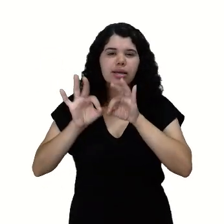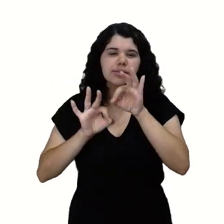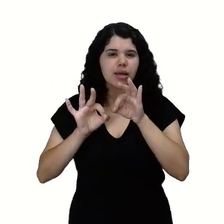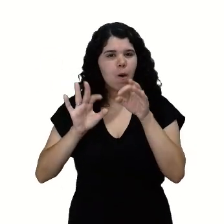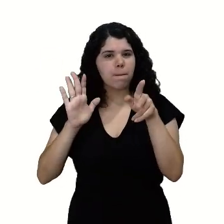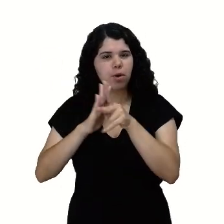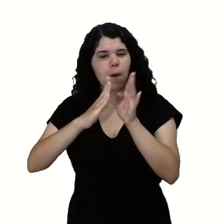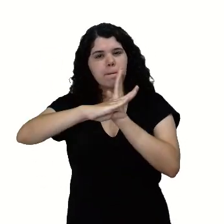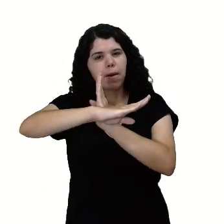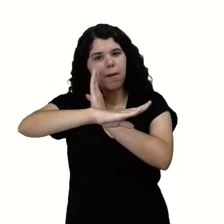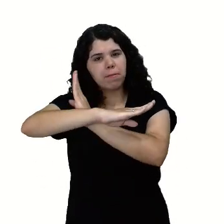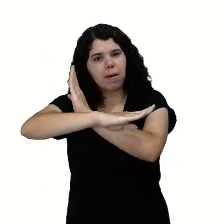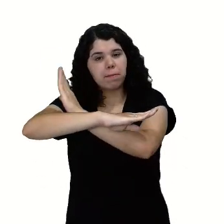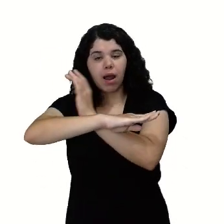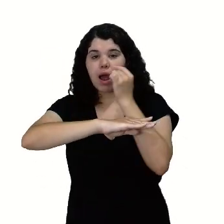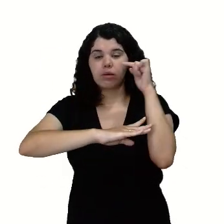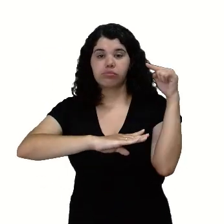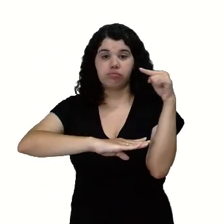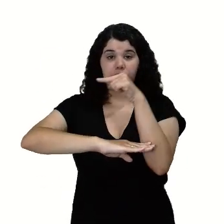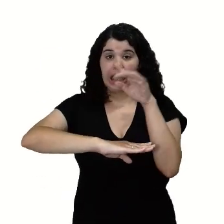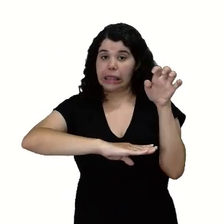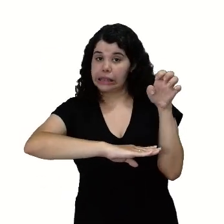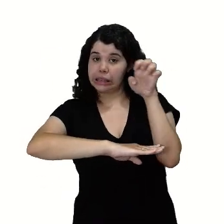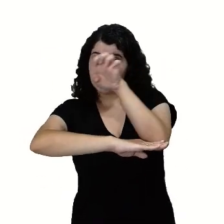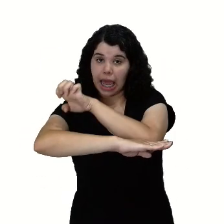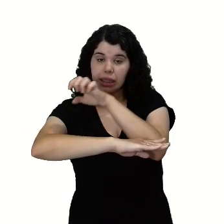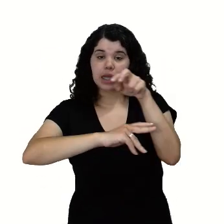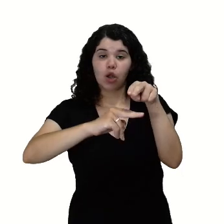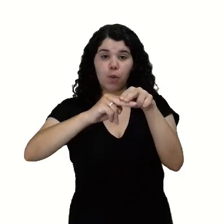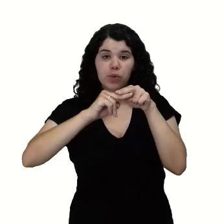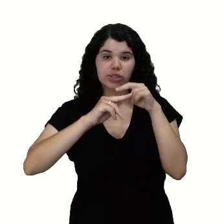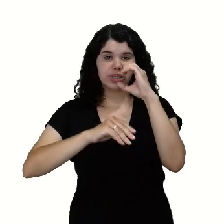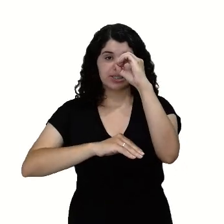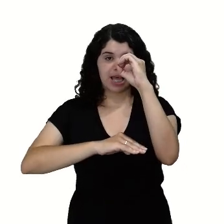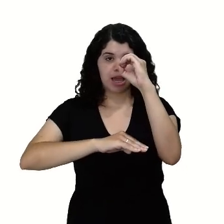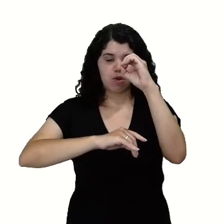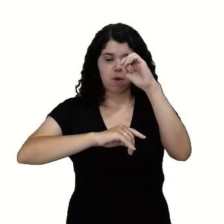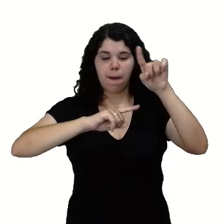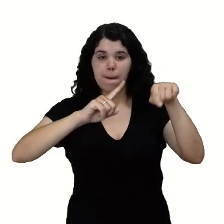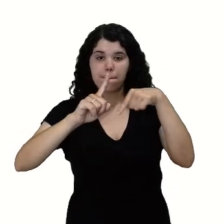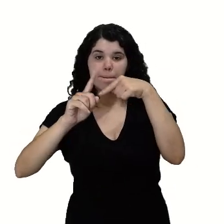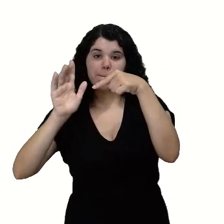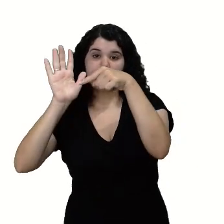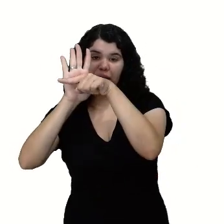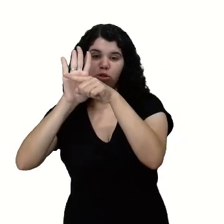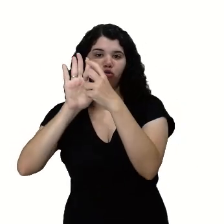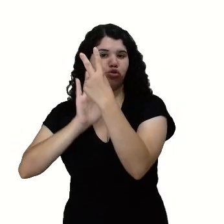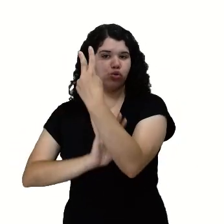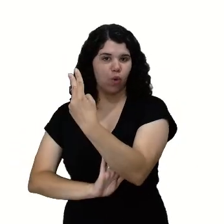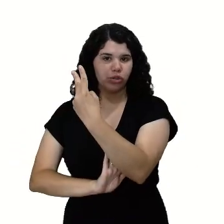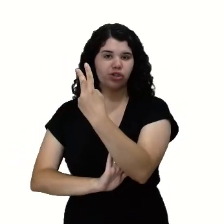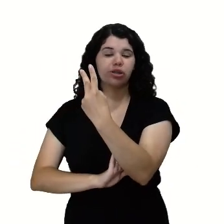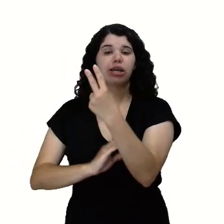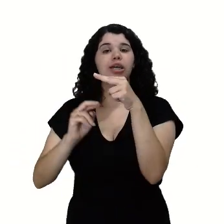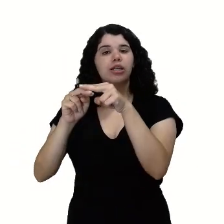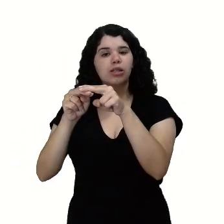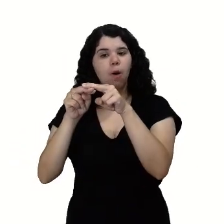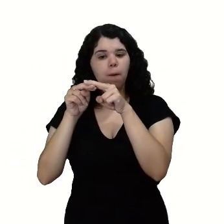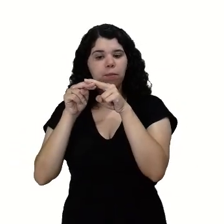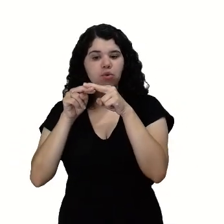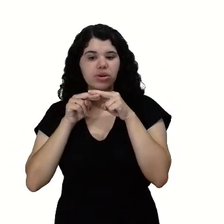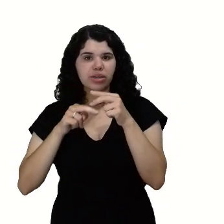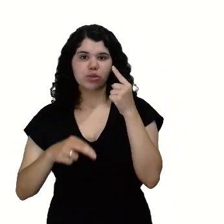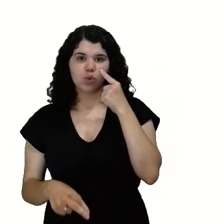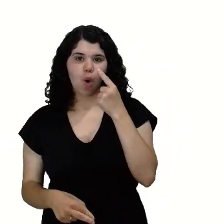passei para o próximo número à esquerda. Observa que ele foi do 0 para o menos 2. Então, significa que nessa reta numérica